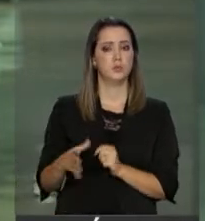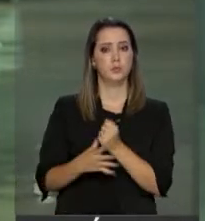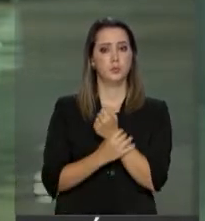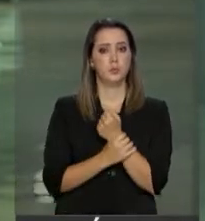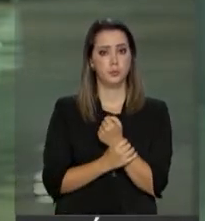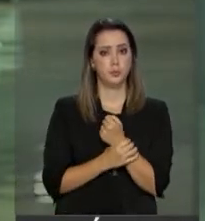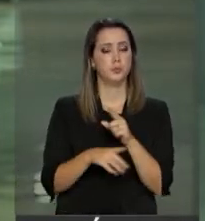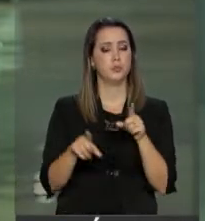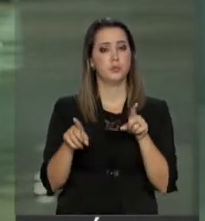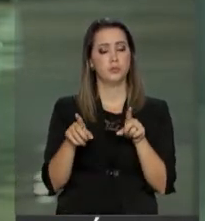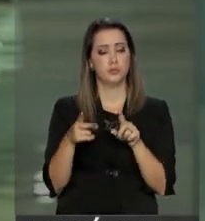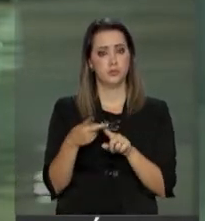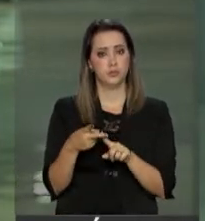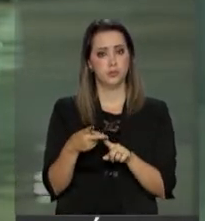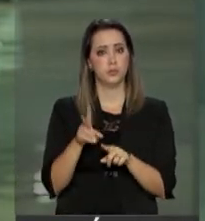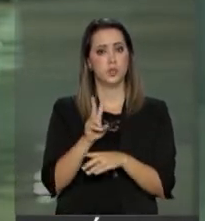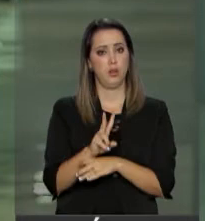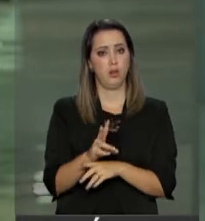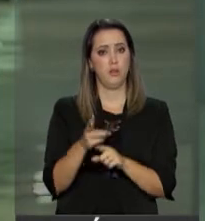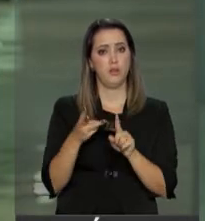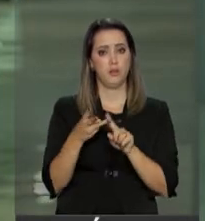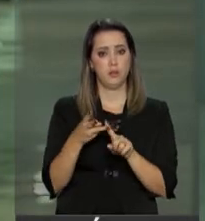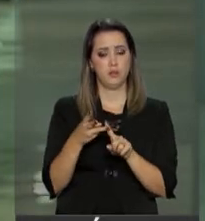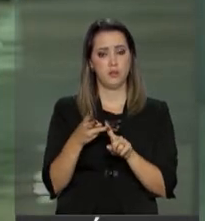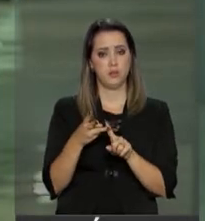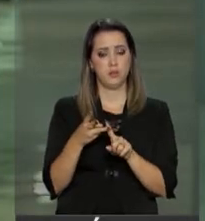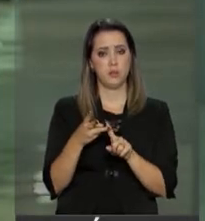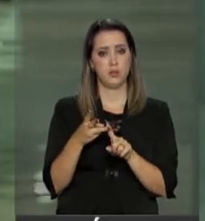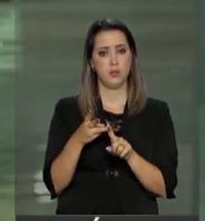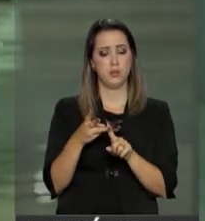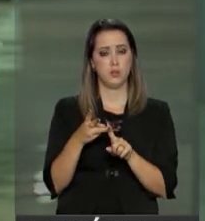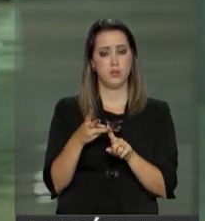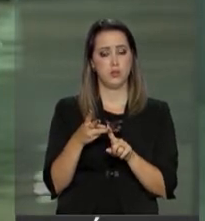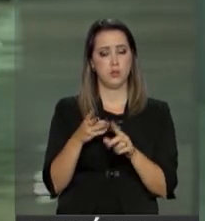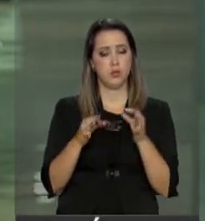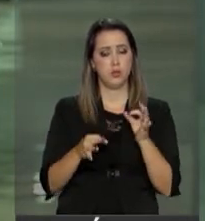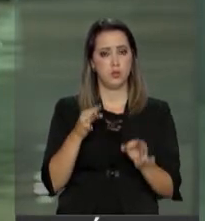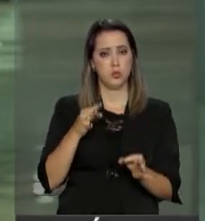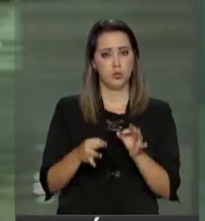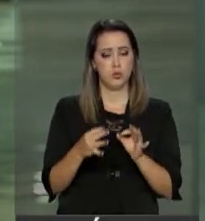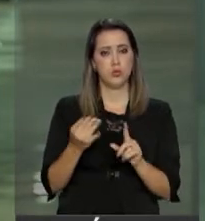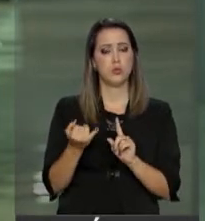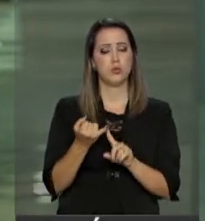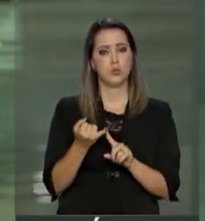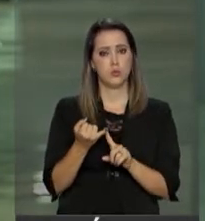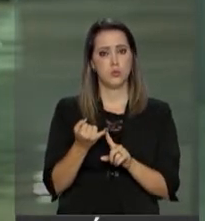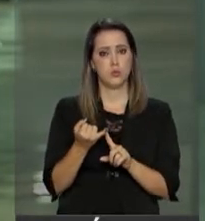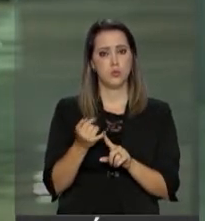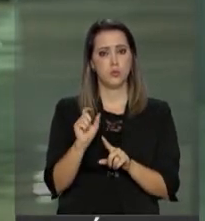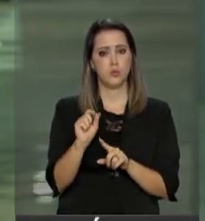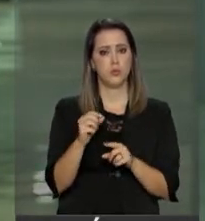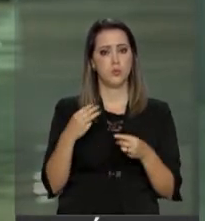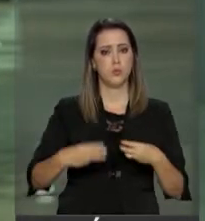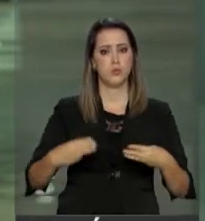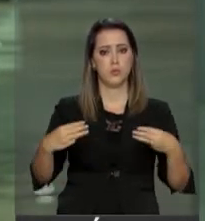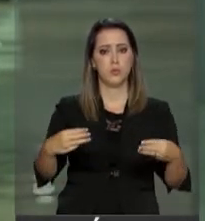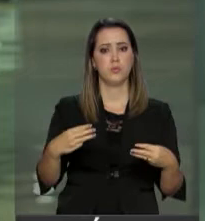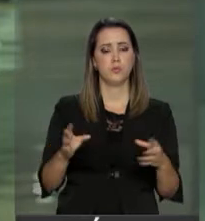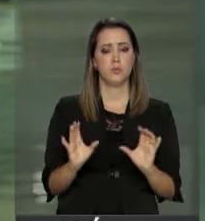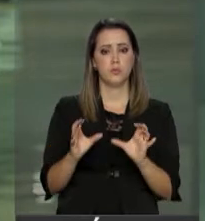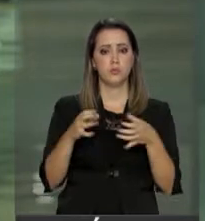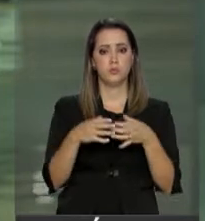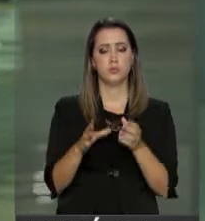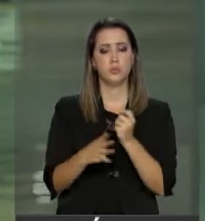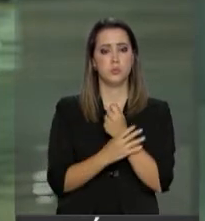raul jugmann o início da defesa torquato jardim ministro da justiça e sérgio e chegou e ministro do gabinete